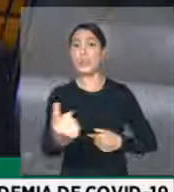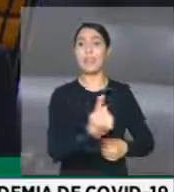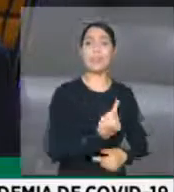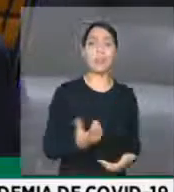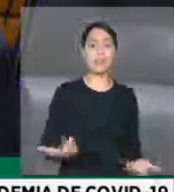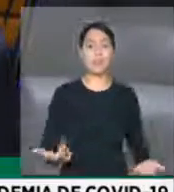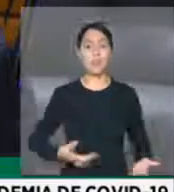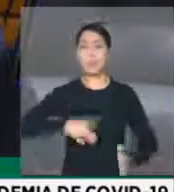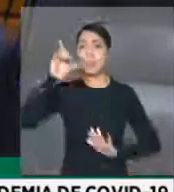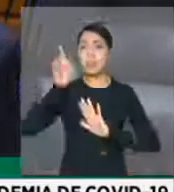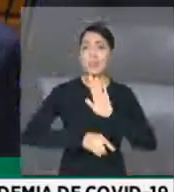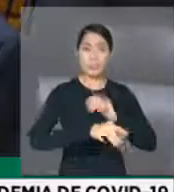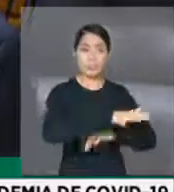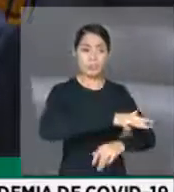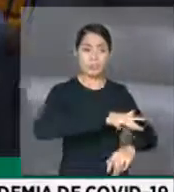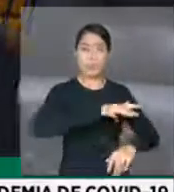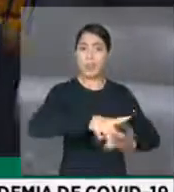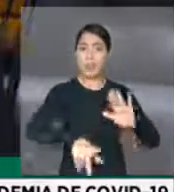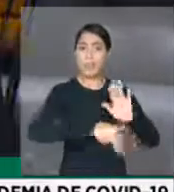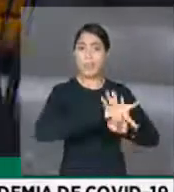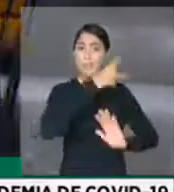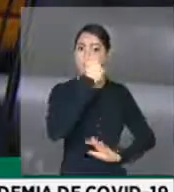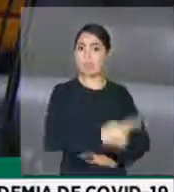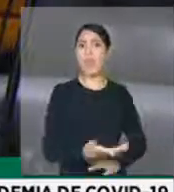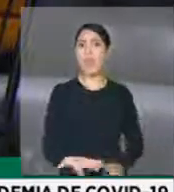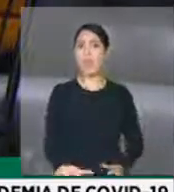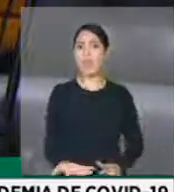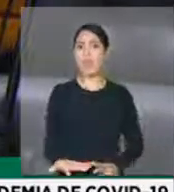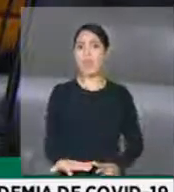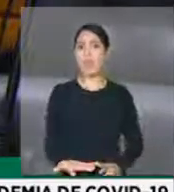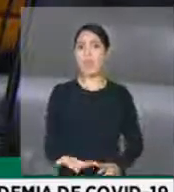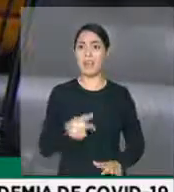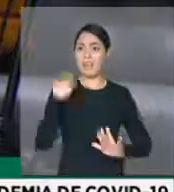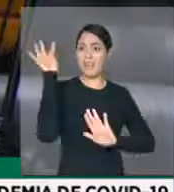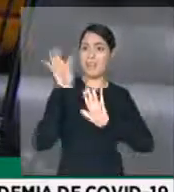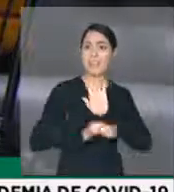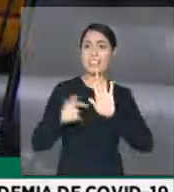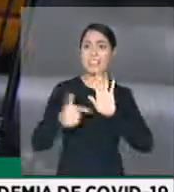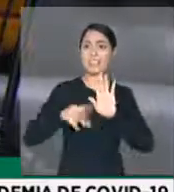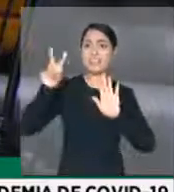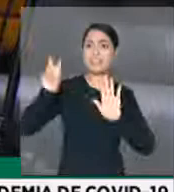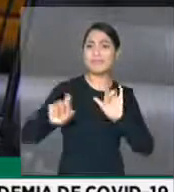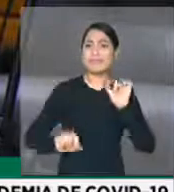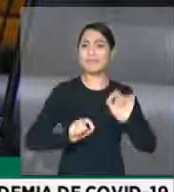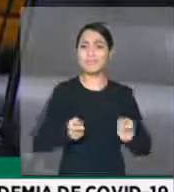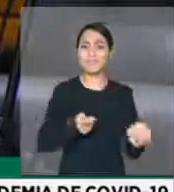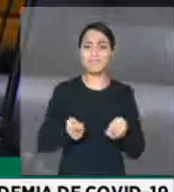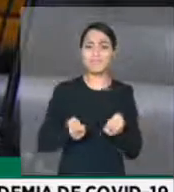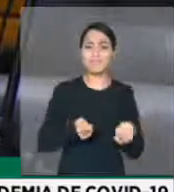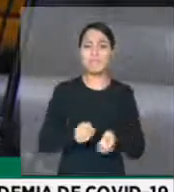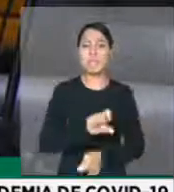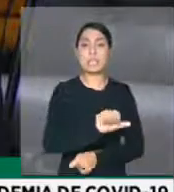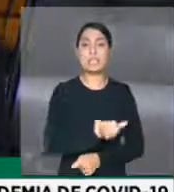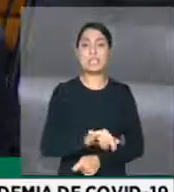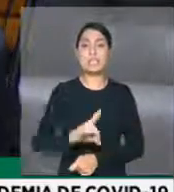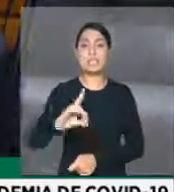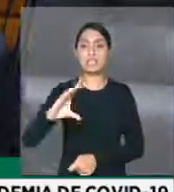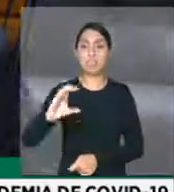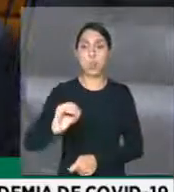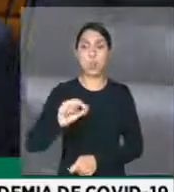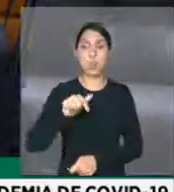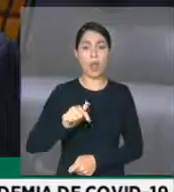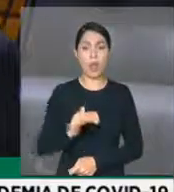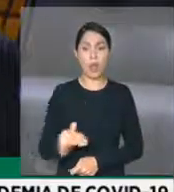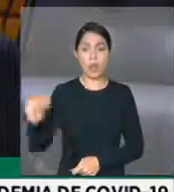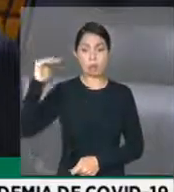sua propriedade, e é isso que esse texto trata, quando a gente coloca aqui no texto que a restrição que o síndico, uma autoridade